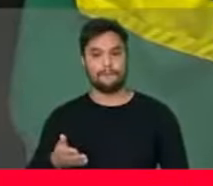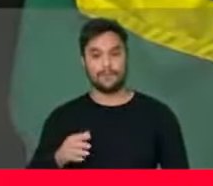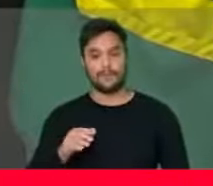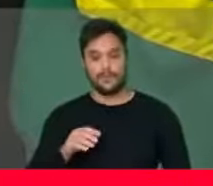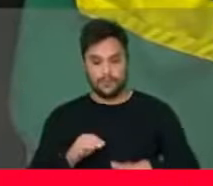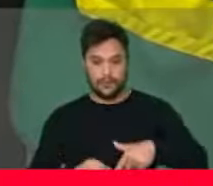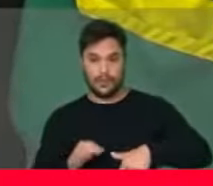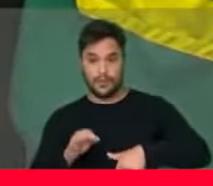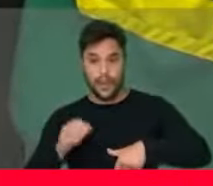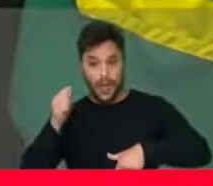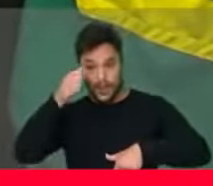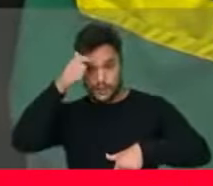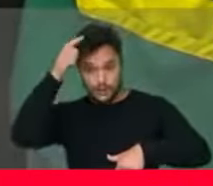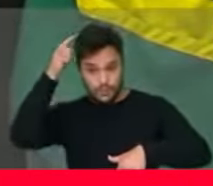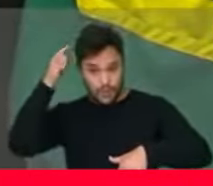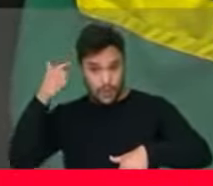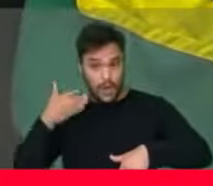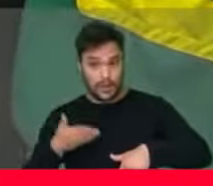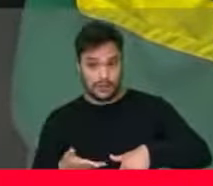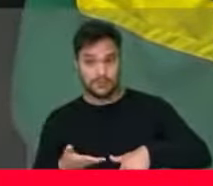Alexandre de Moraes